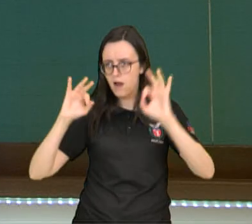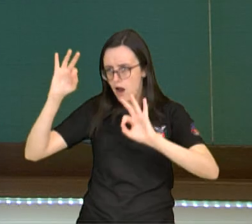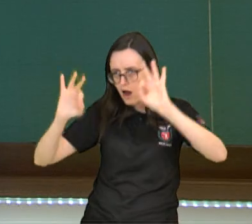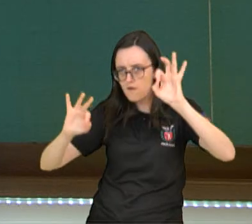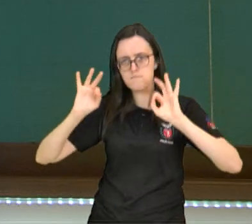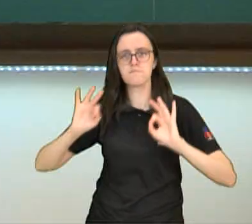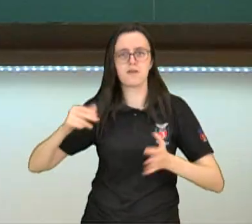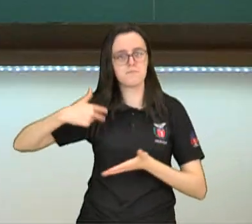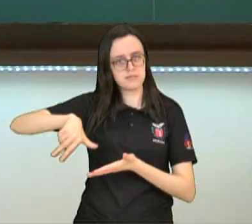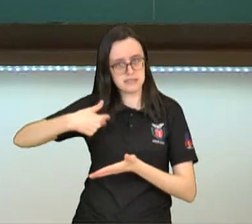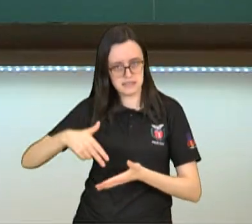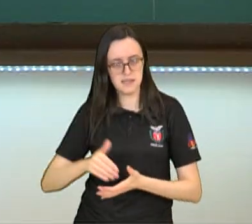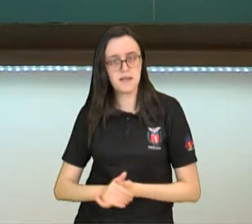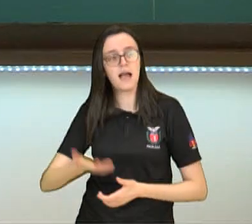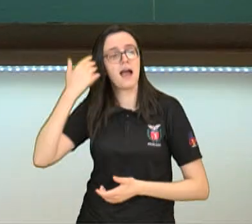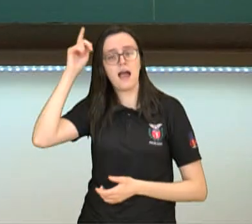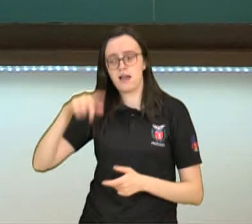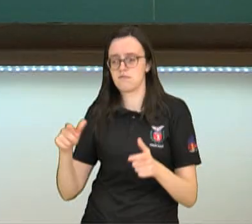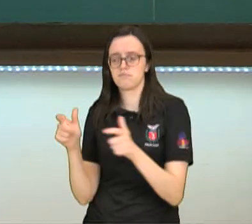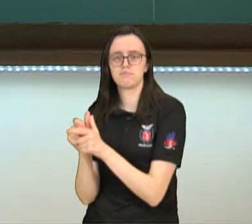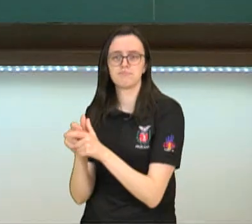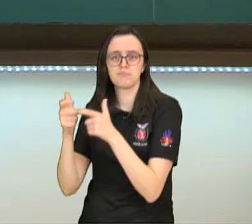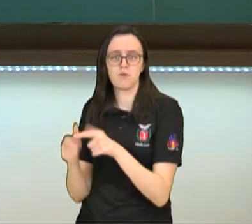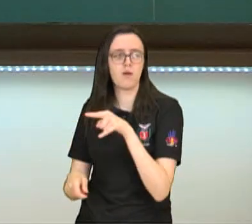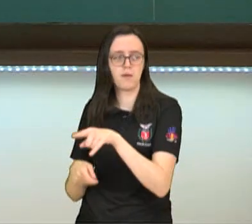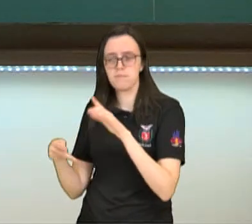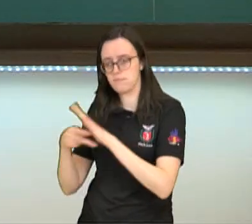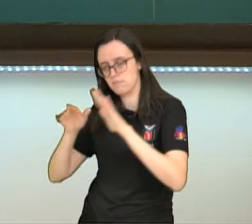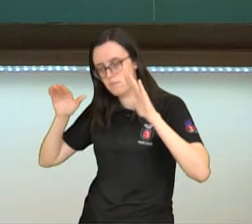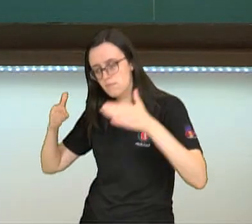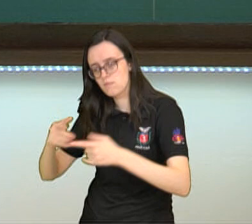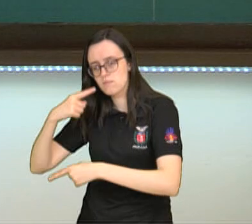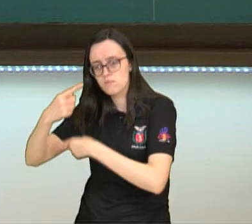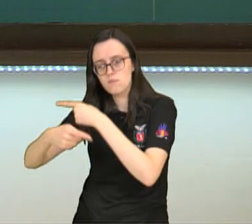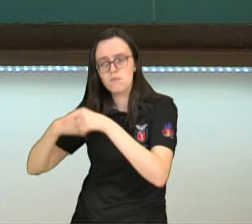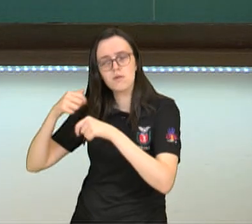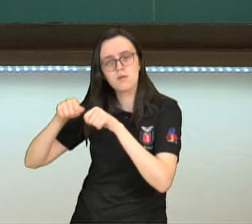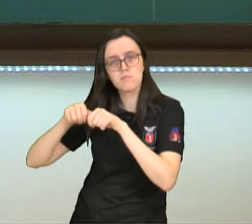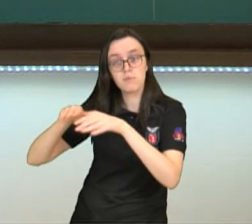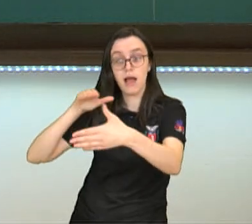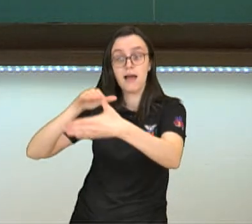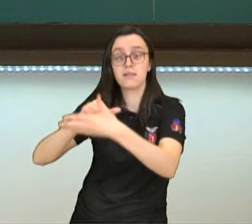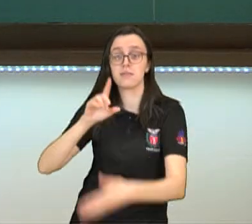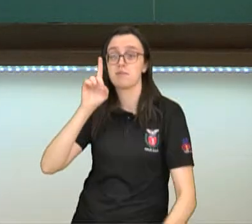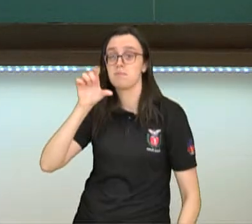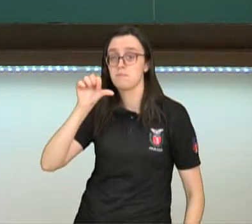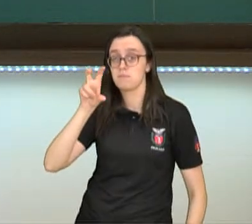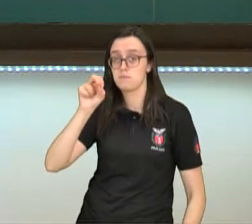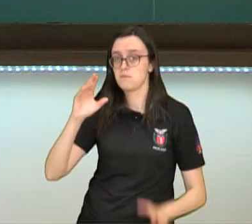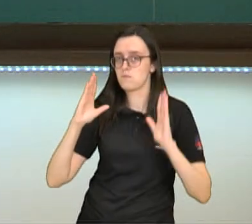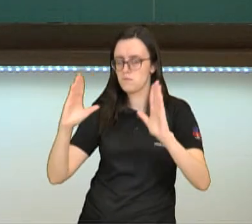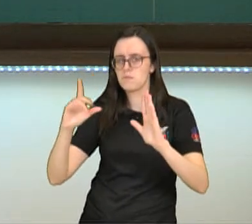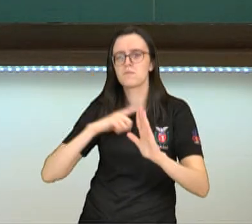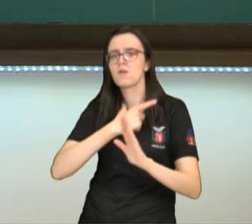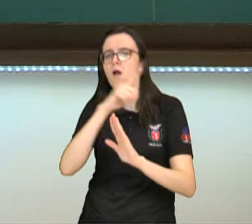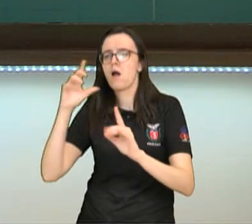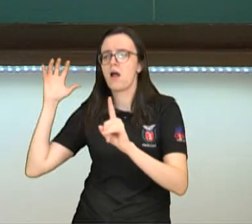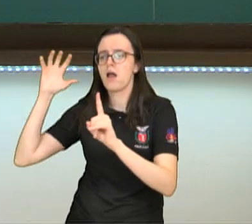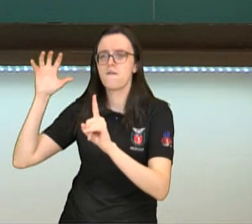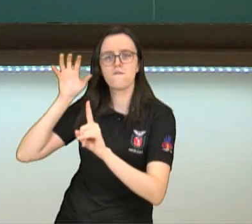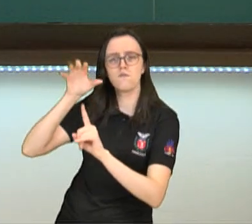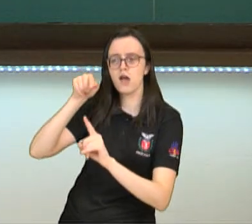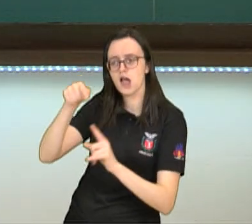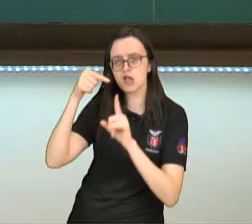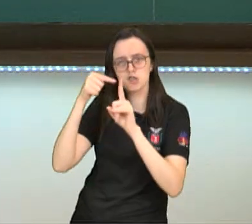organizada. Então, de uma dança local, de uma dança restrita até a década de 50, ela costuma ter algumas outras influências